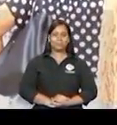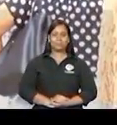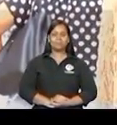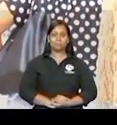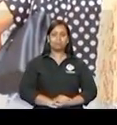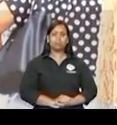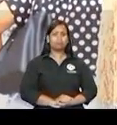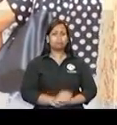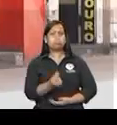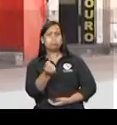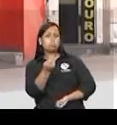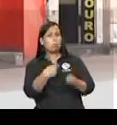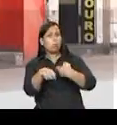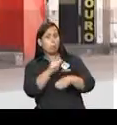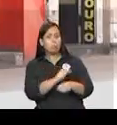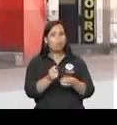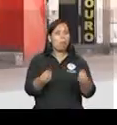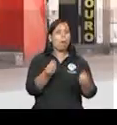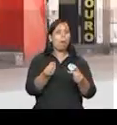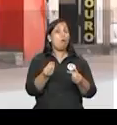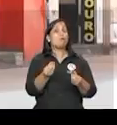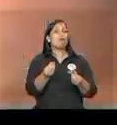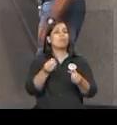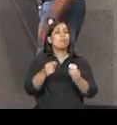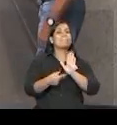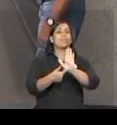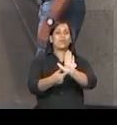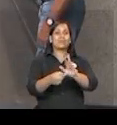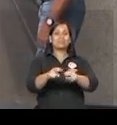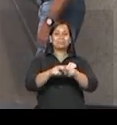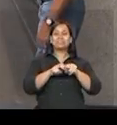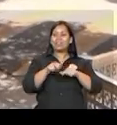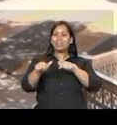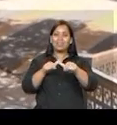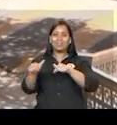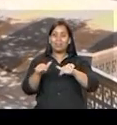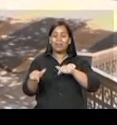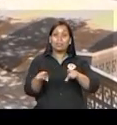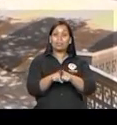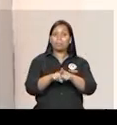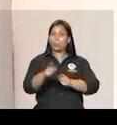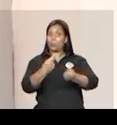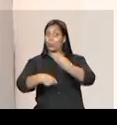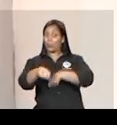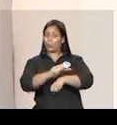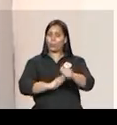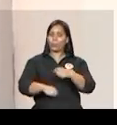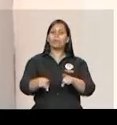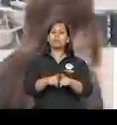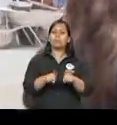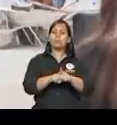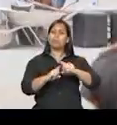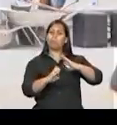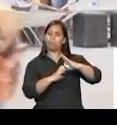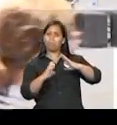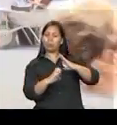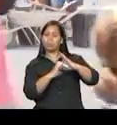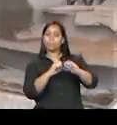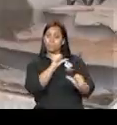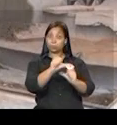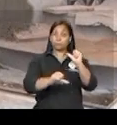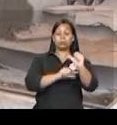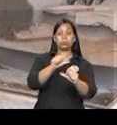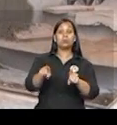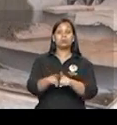No perfil econômico, a cidade se destaca na prestação de serviços, comércio, seguido pelas indústrias de